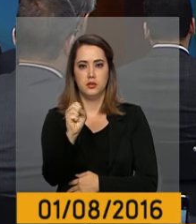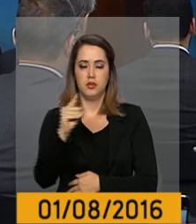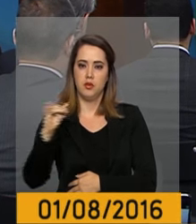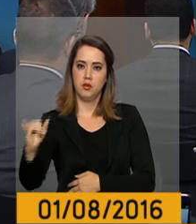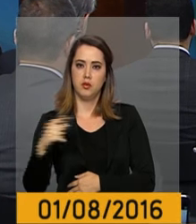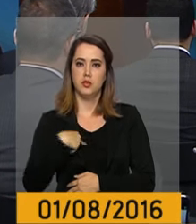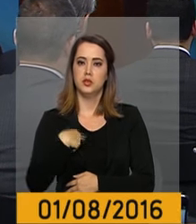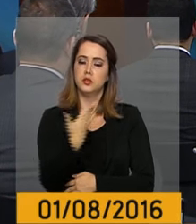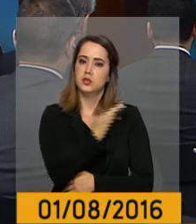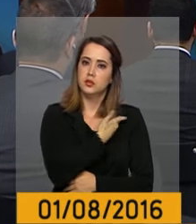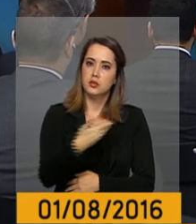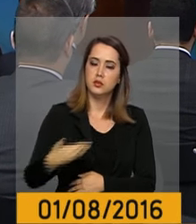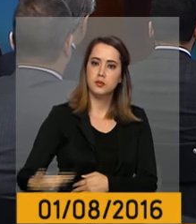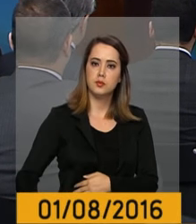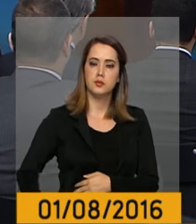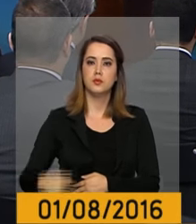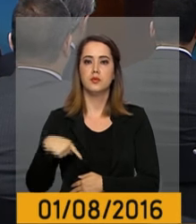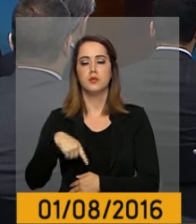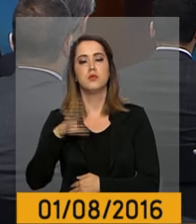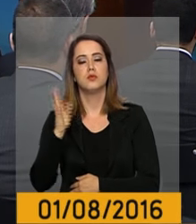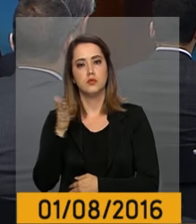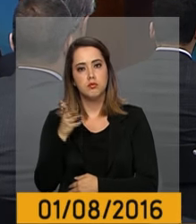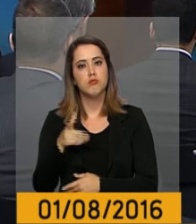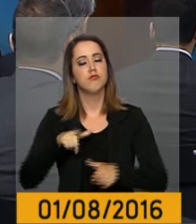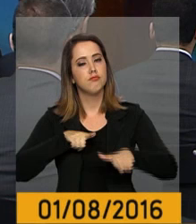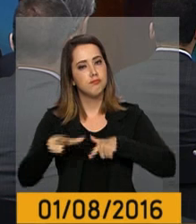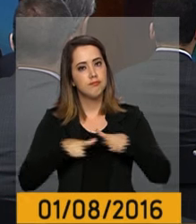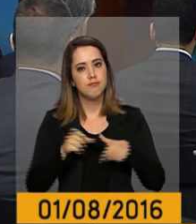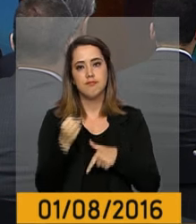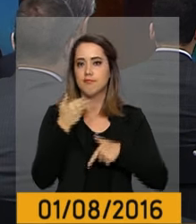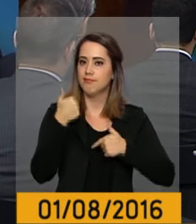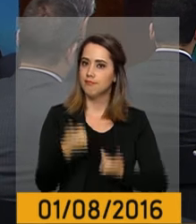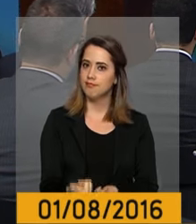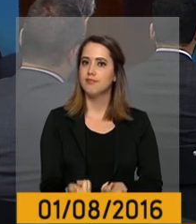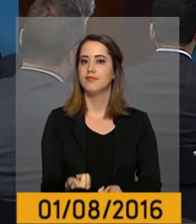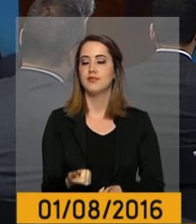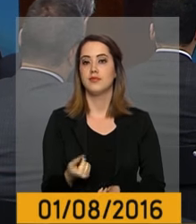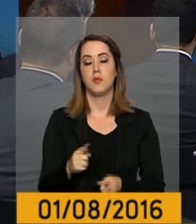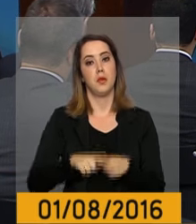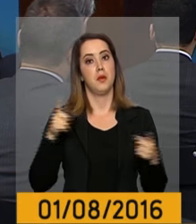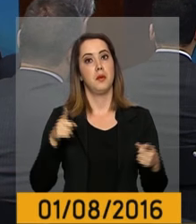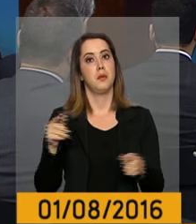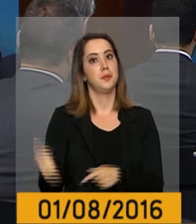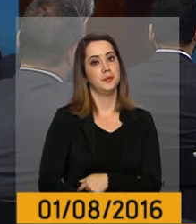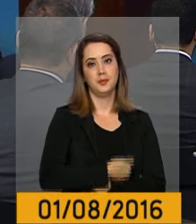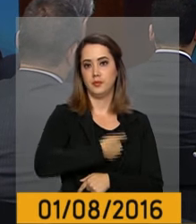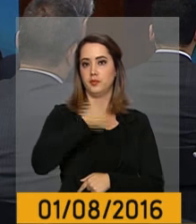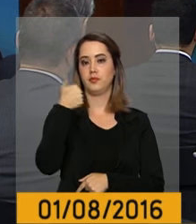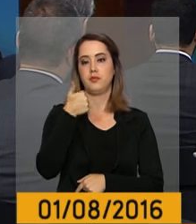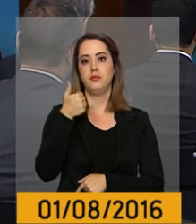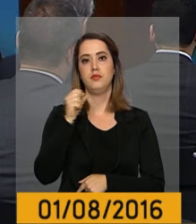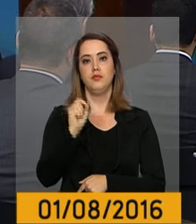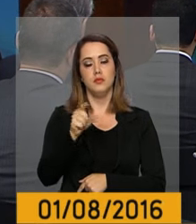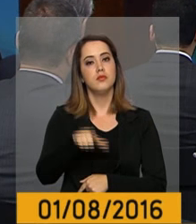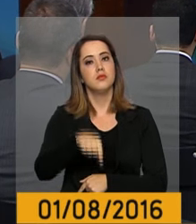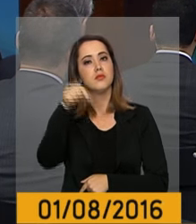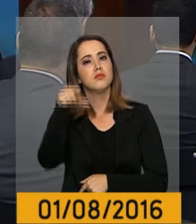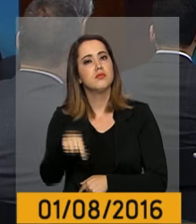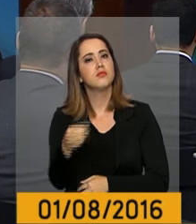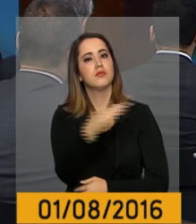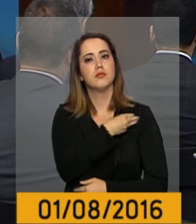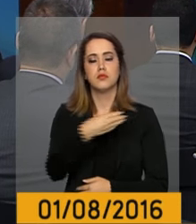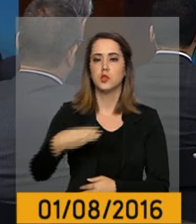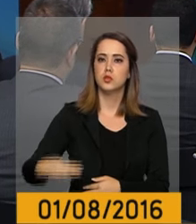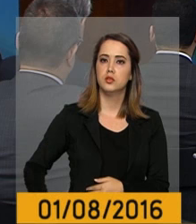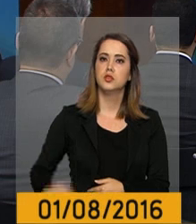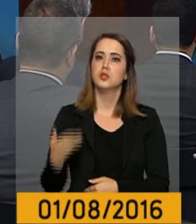governo, eu acho que nós fizemos coisas boas, mas a melhor que fizemos foi escolher os ministros, como o